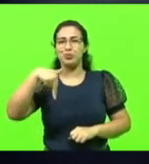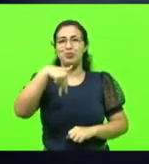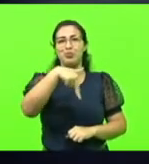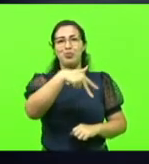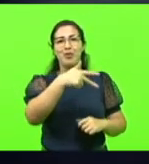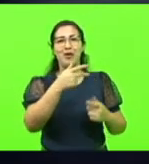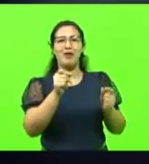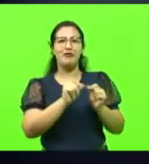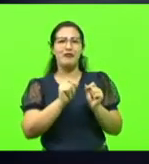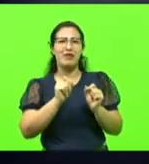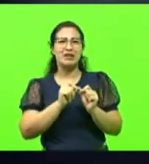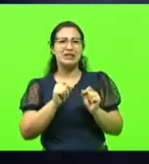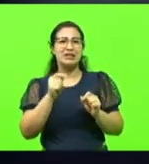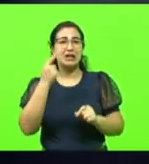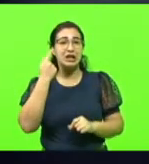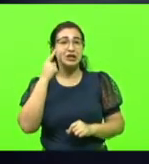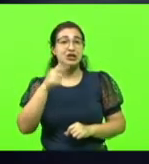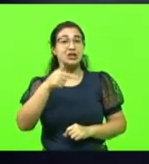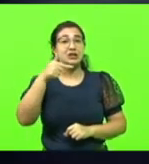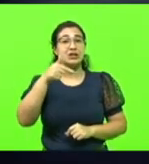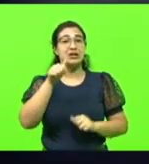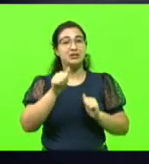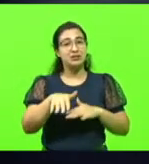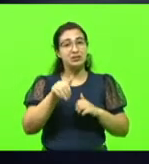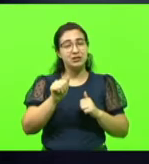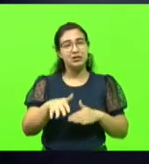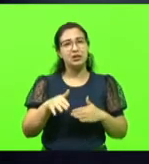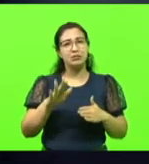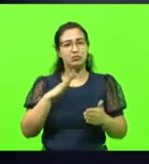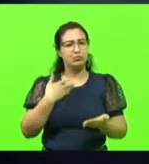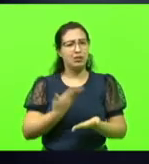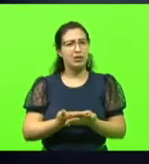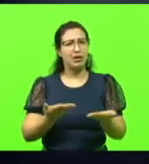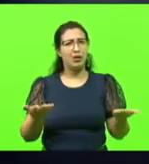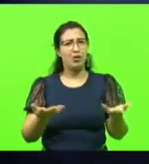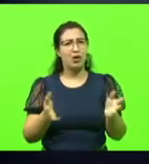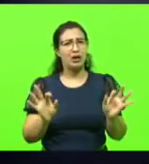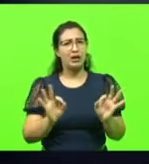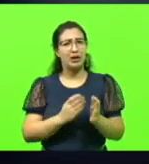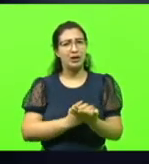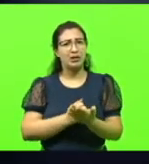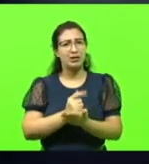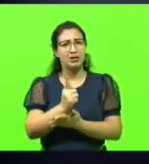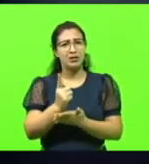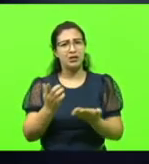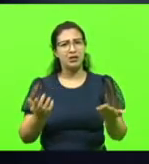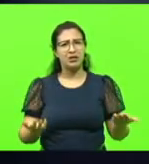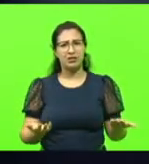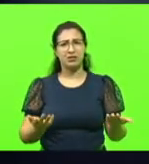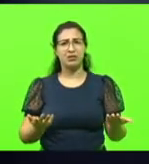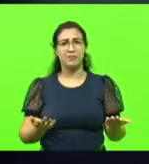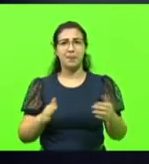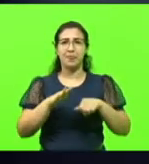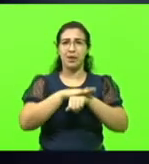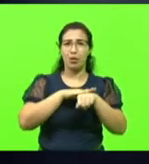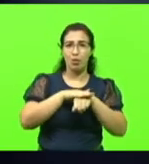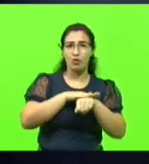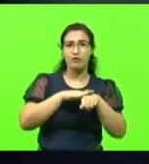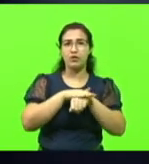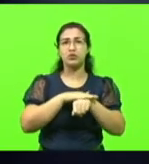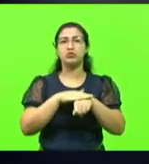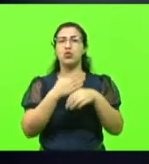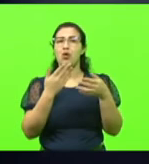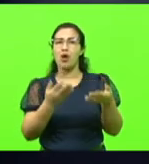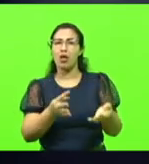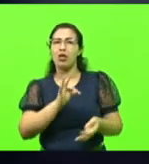por exemplo, do 7 de setembro. E também, até agora, não foi comprado. E aí, nessa conversa com a técnica,